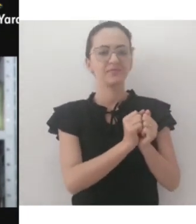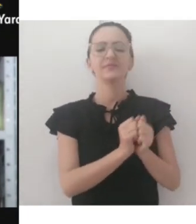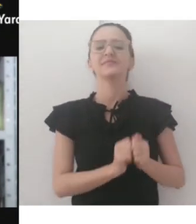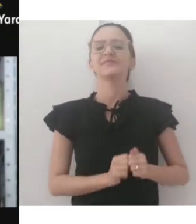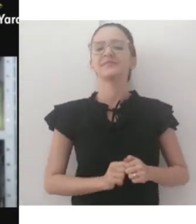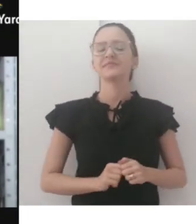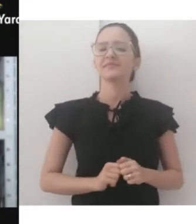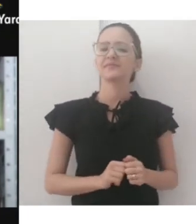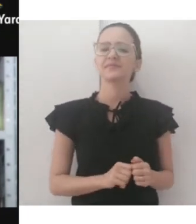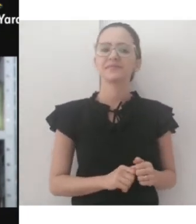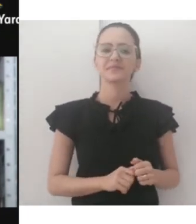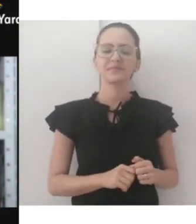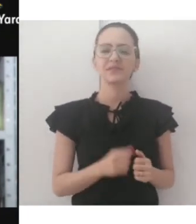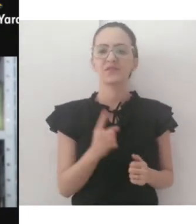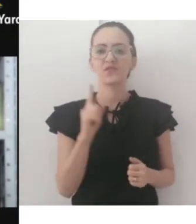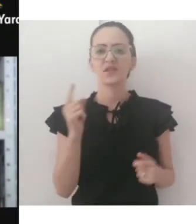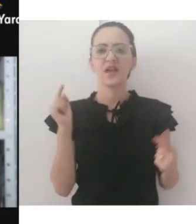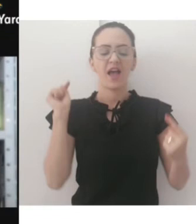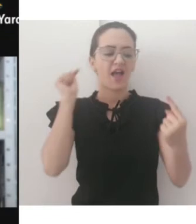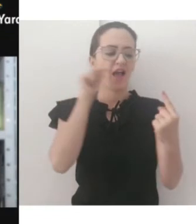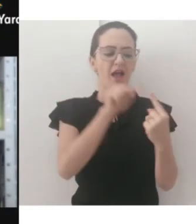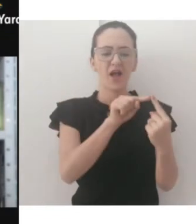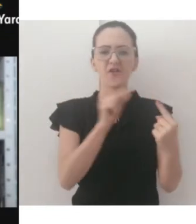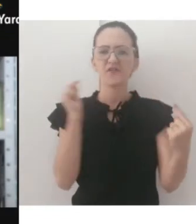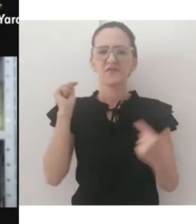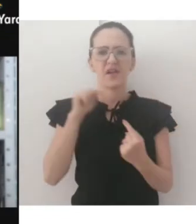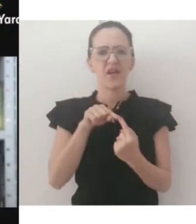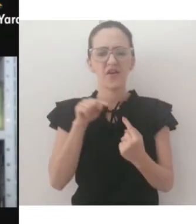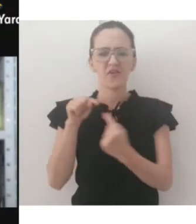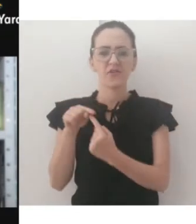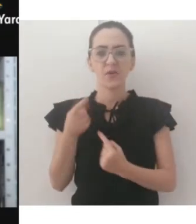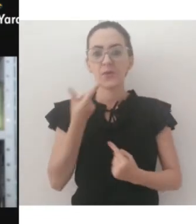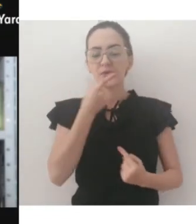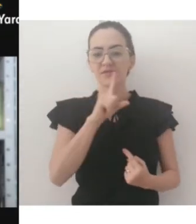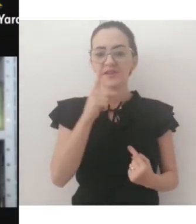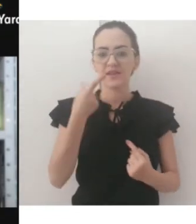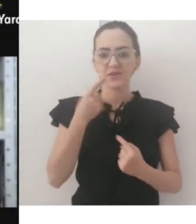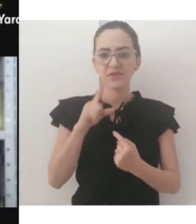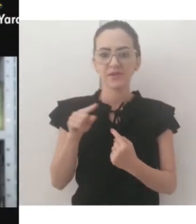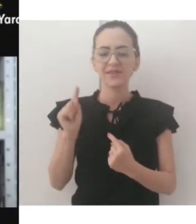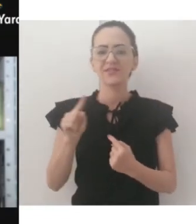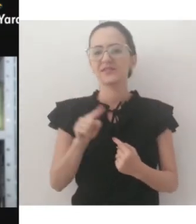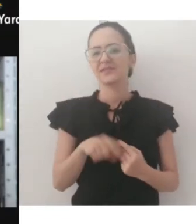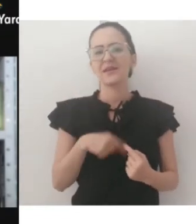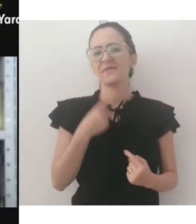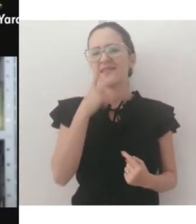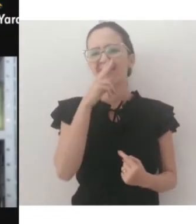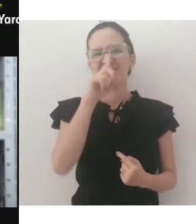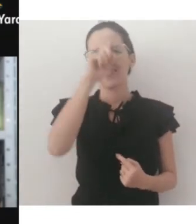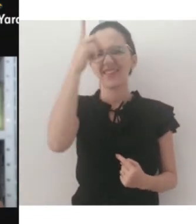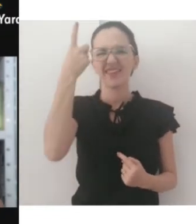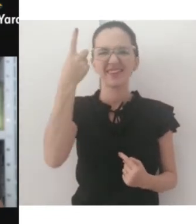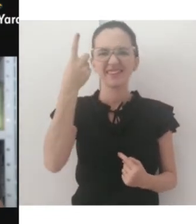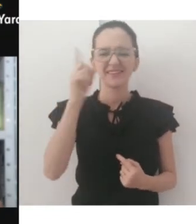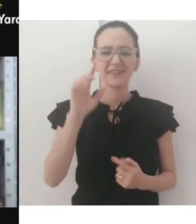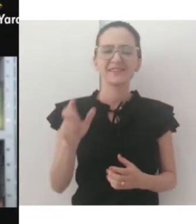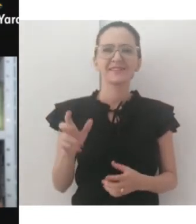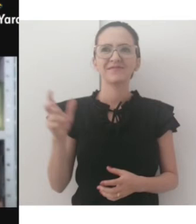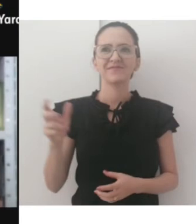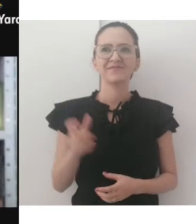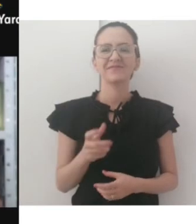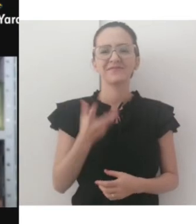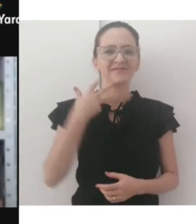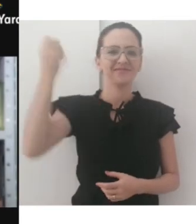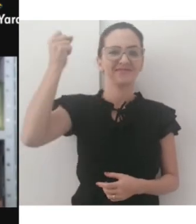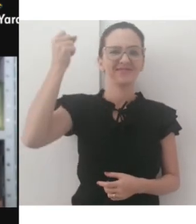ele ainda diz o seguinte: recompense e se recompense por alcançar uma meta. Sempre que você conseguir alcançar uma meta, você vai lá e